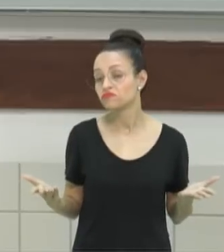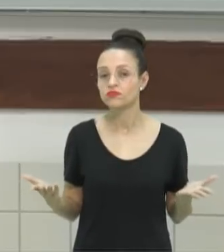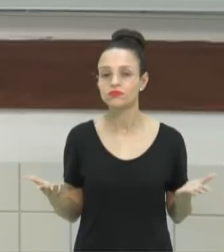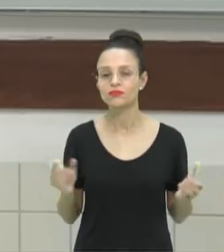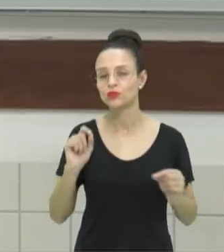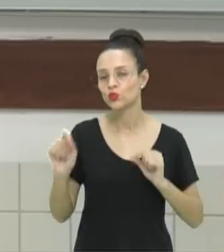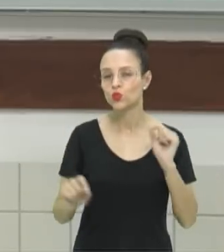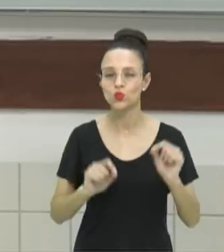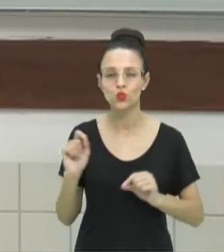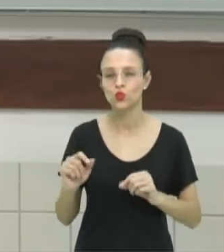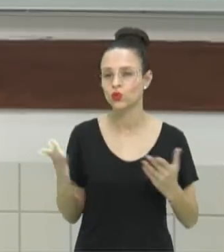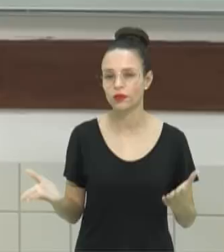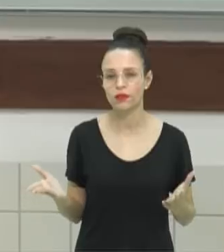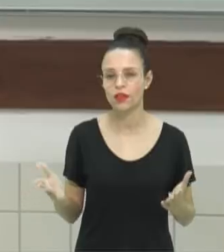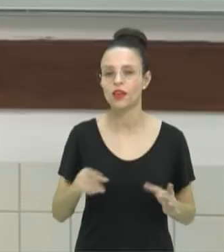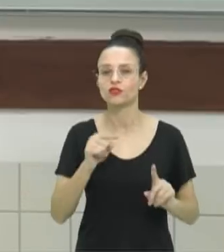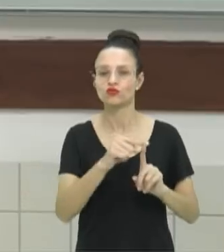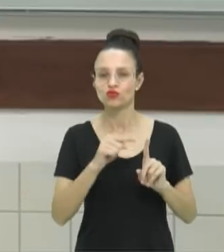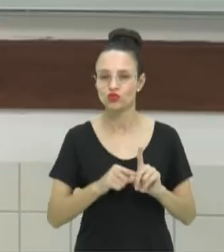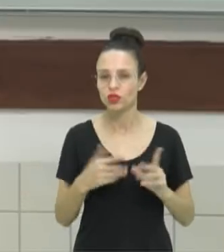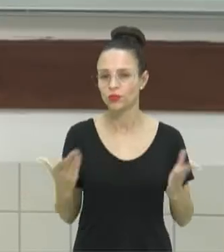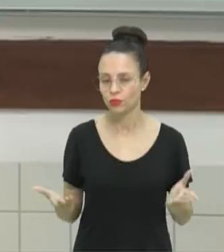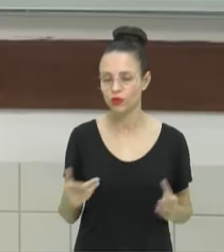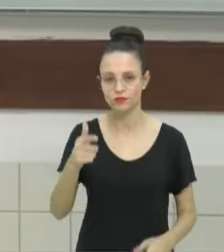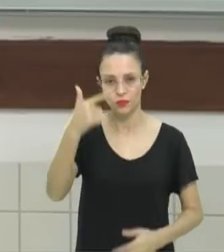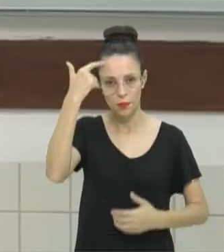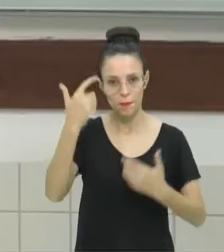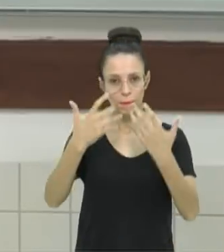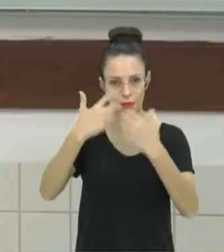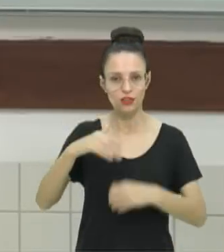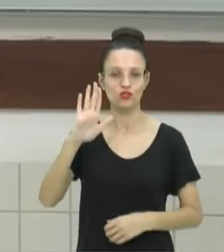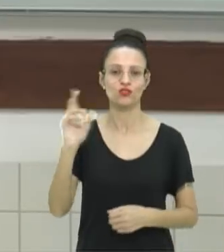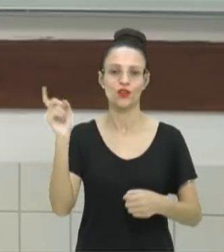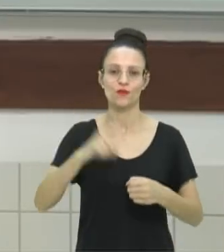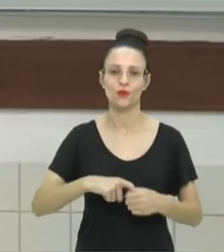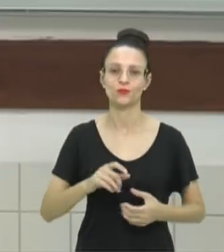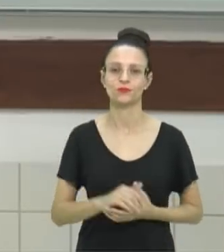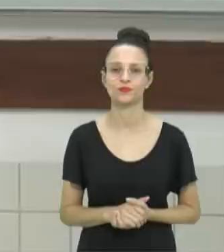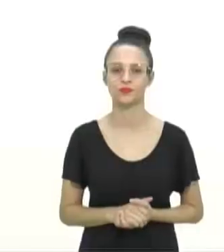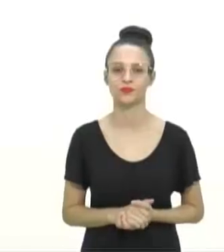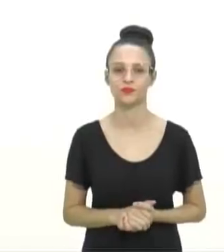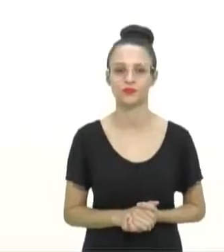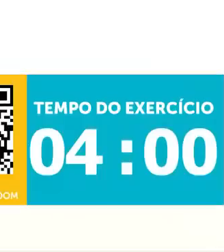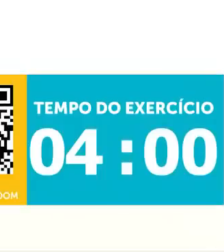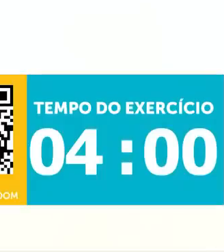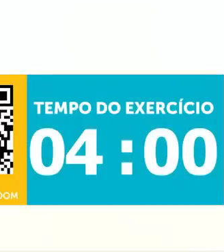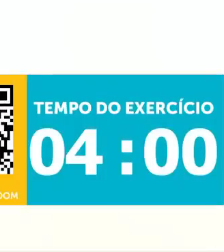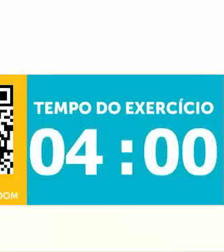falando alguma coisa a mais sobre o rio? Pense um pouquinho e eu já volto com vocês.